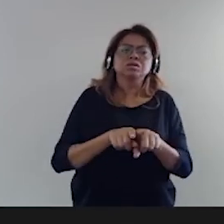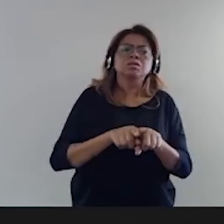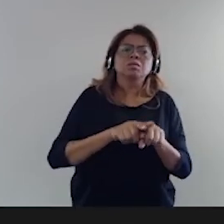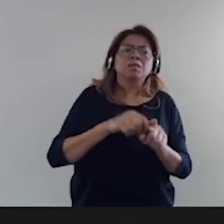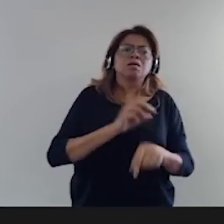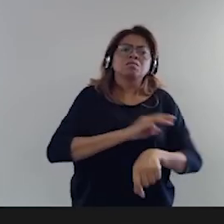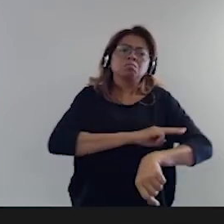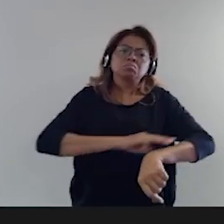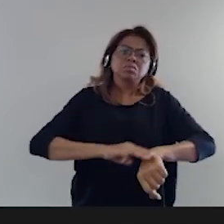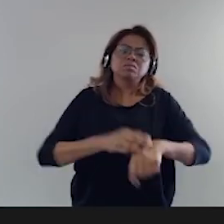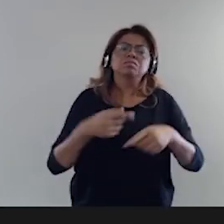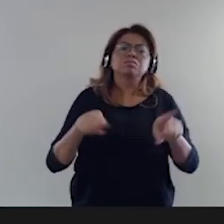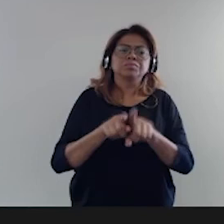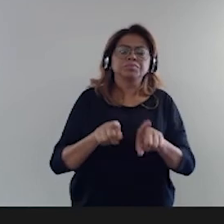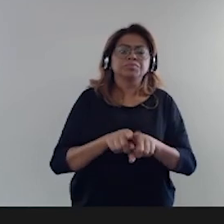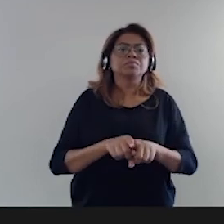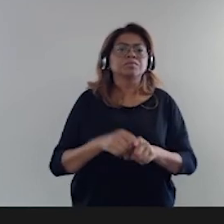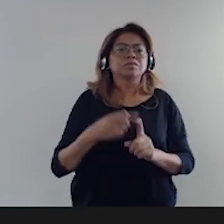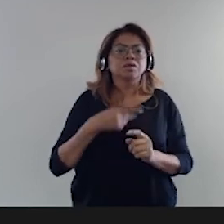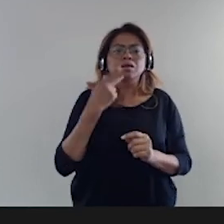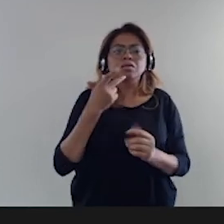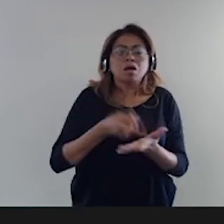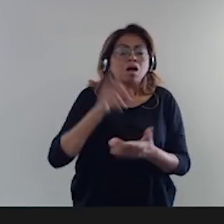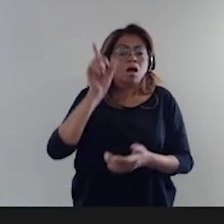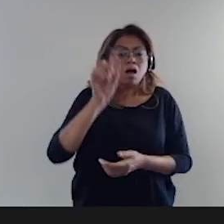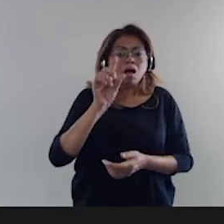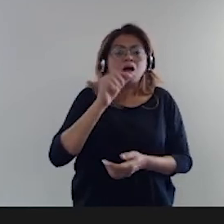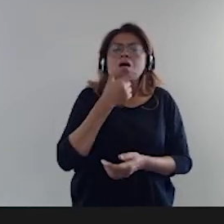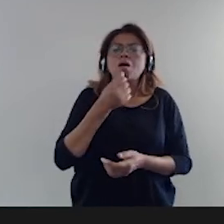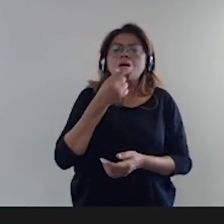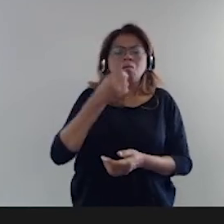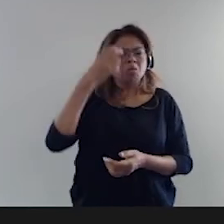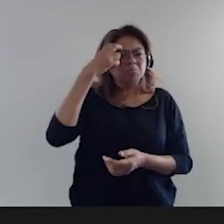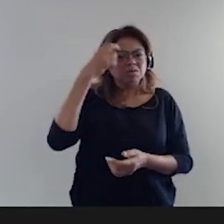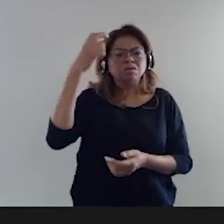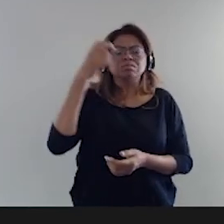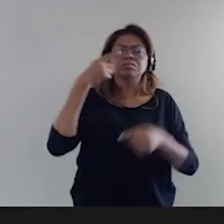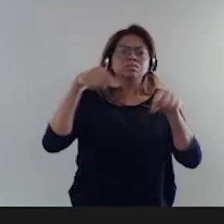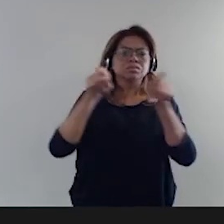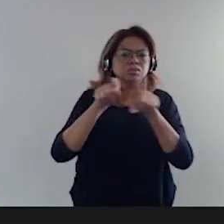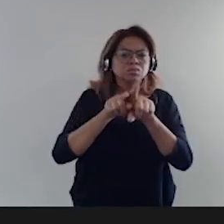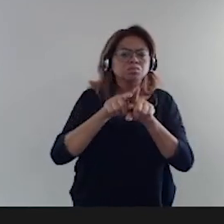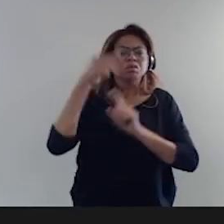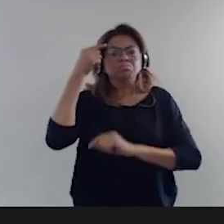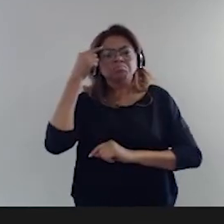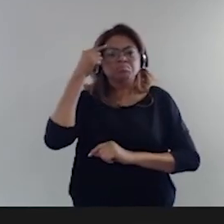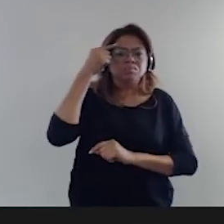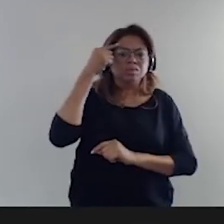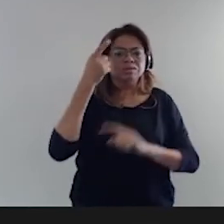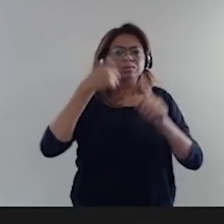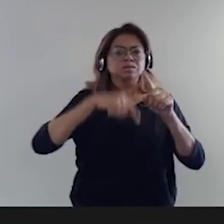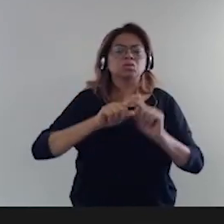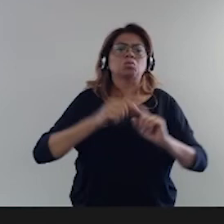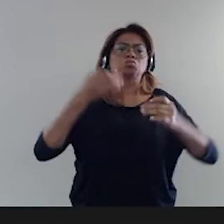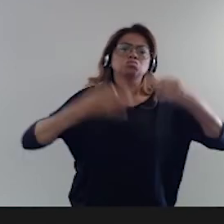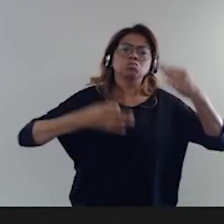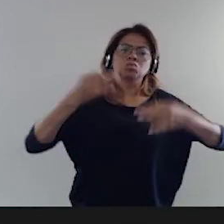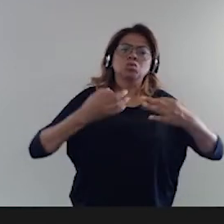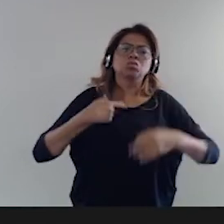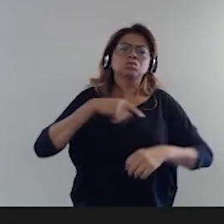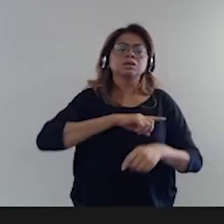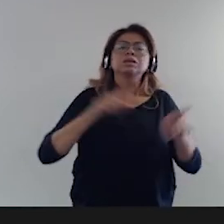metódica na Harvard Law School. Então, é um pensador, um humanista, um jurista e